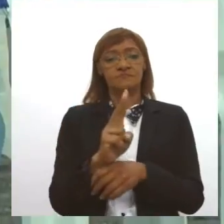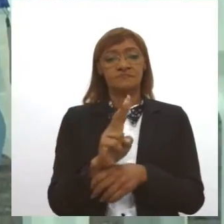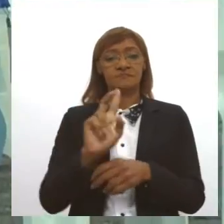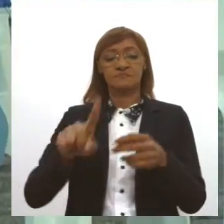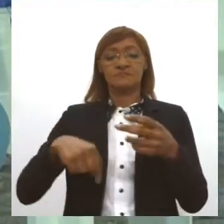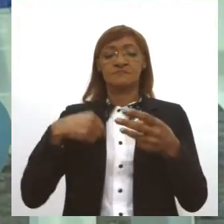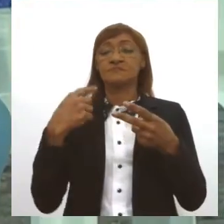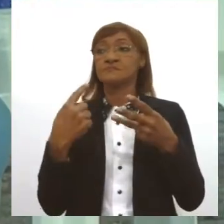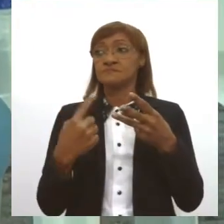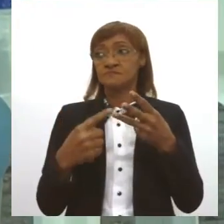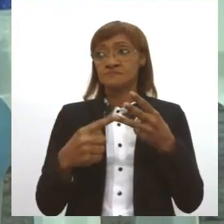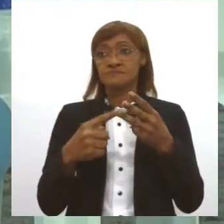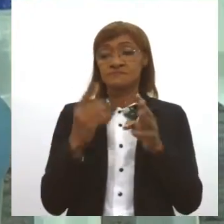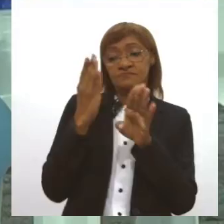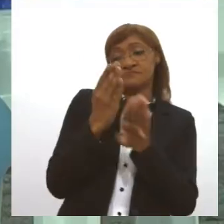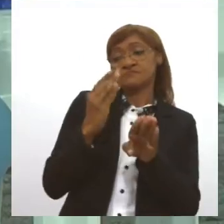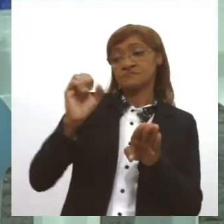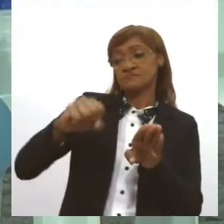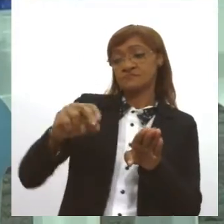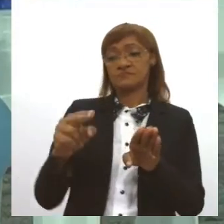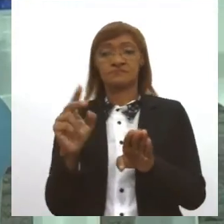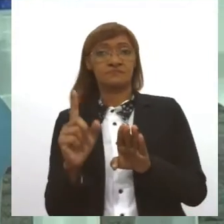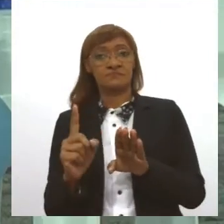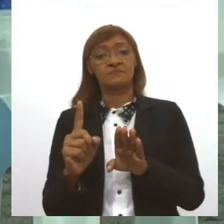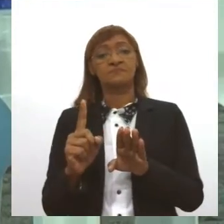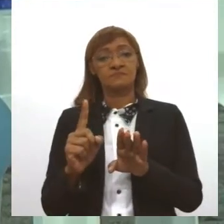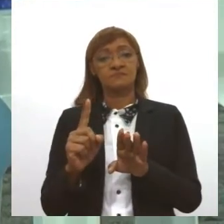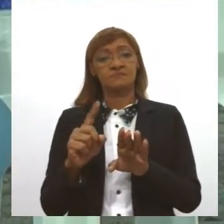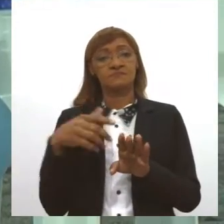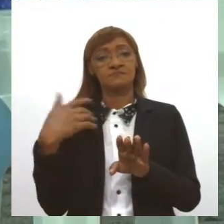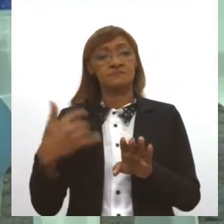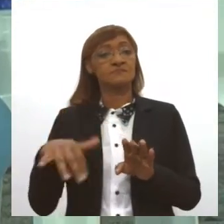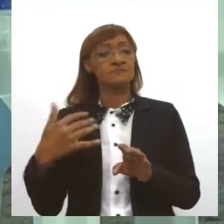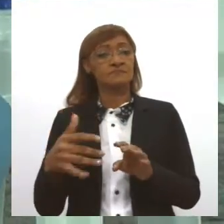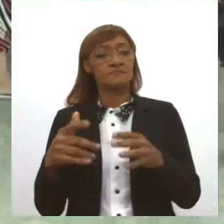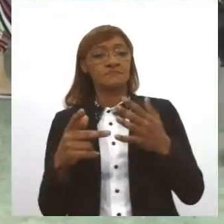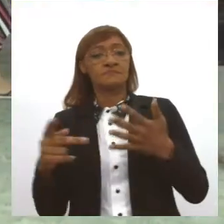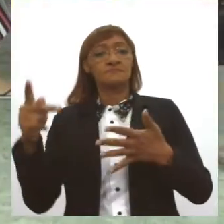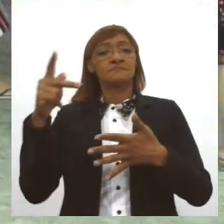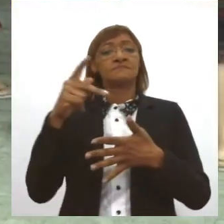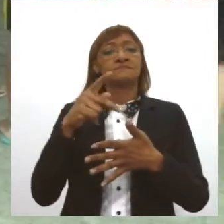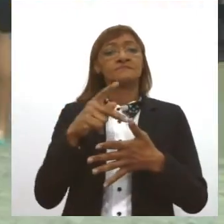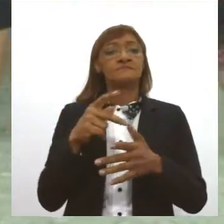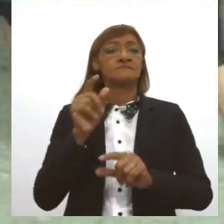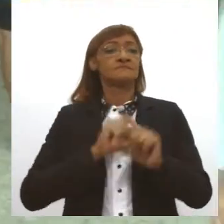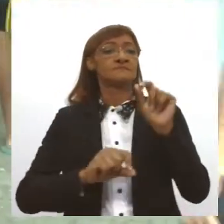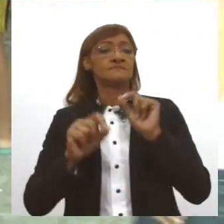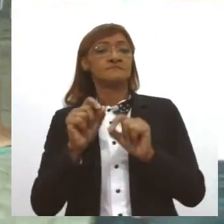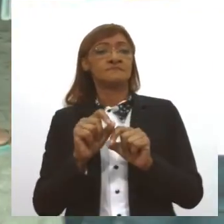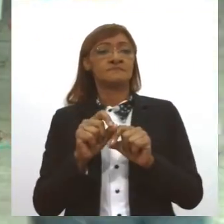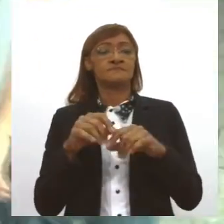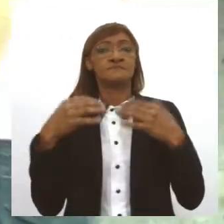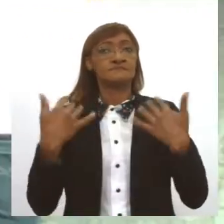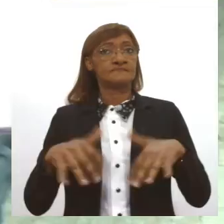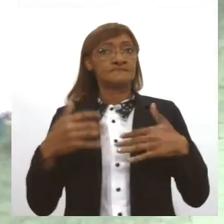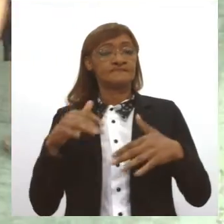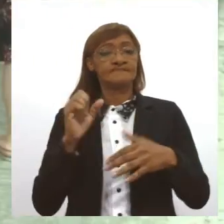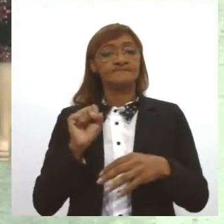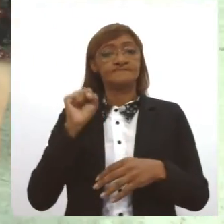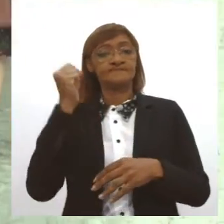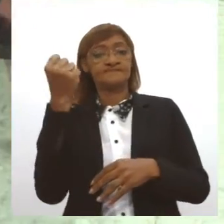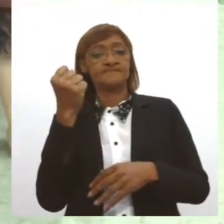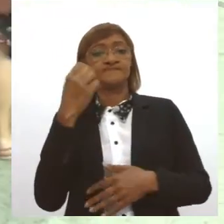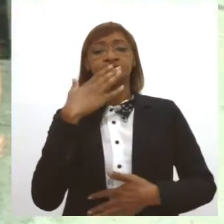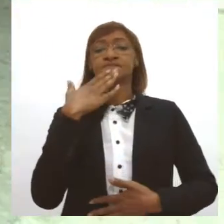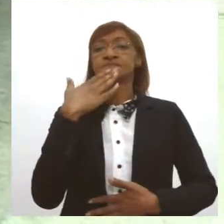de risco desse paciente. Então a prioridade no atendimento se dá mediante classificação de risco. E aí a gente pede